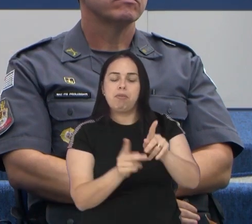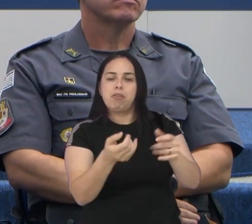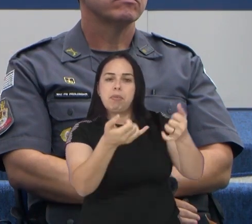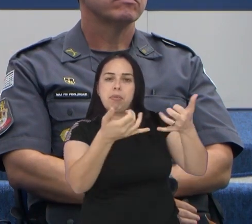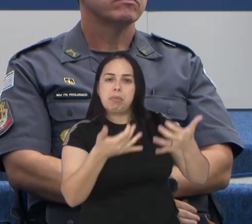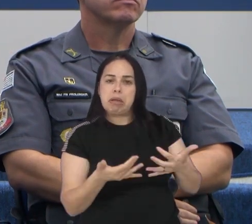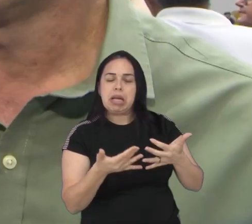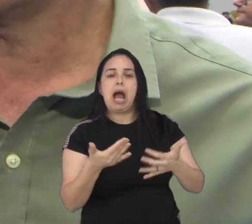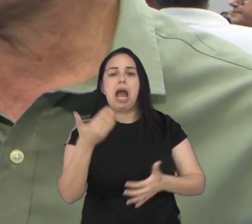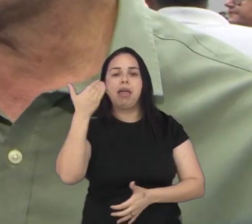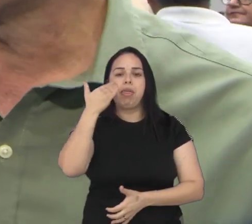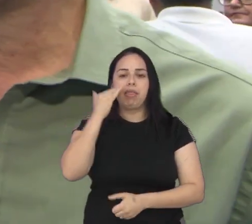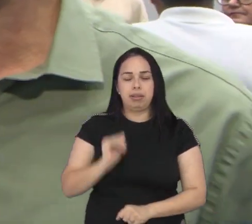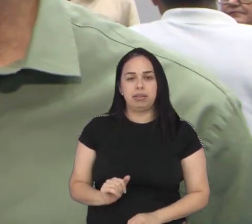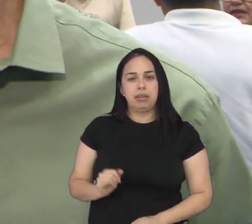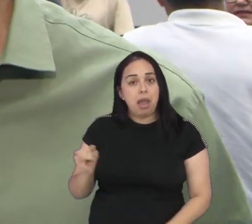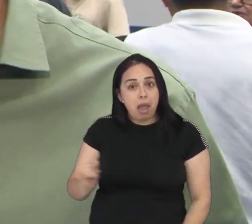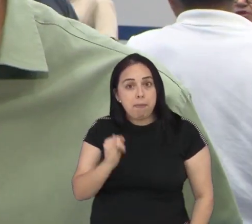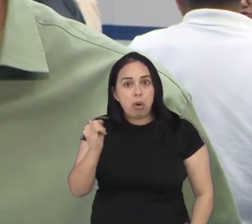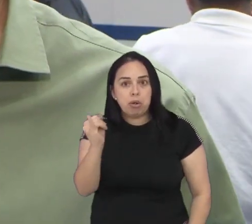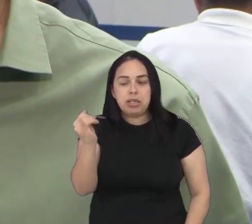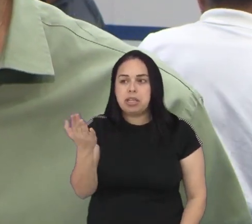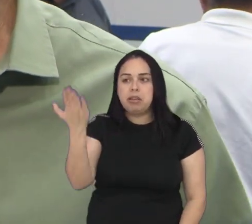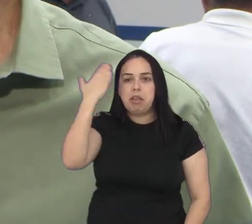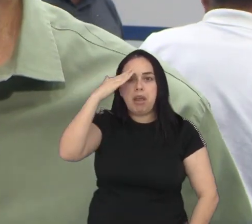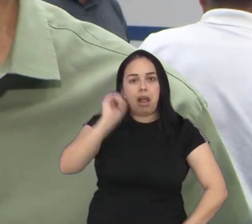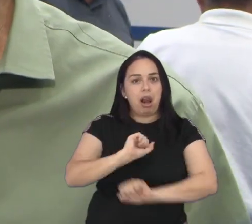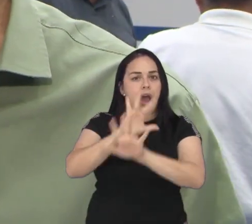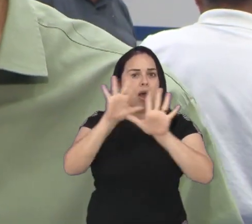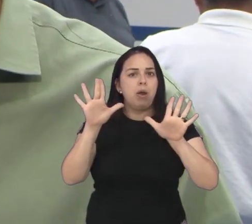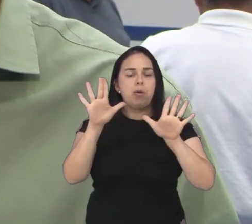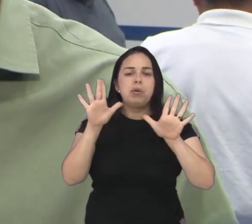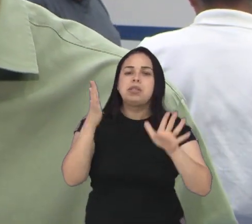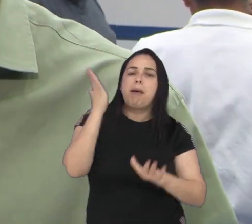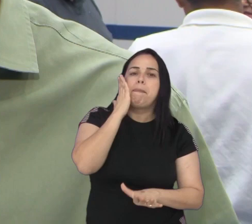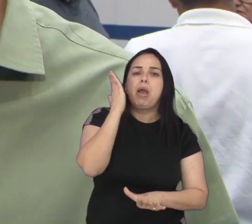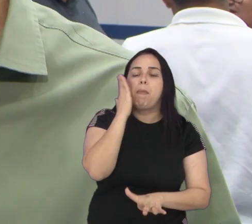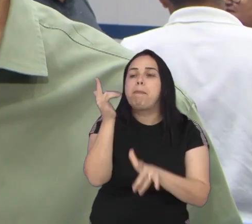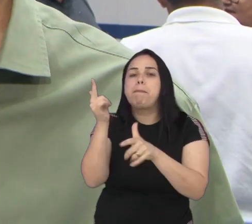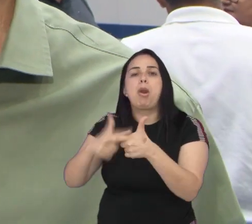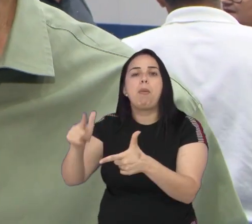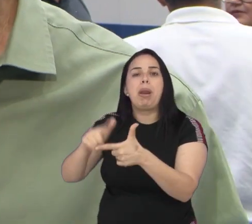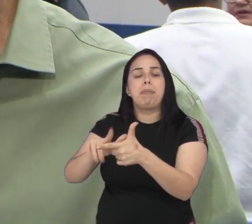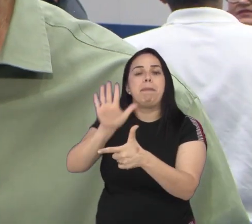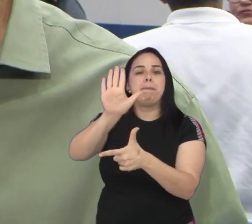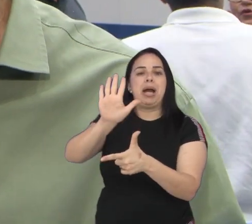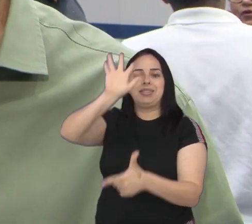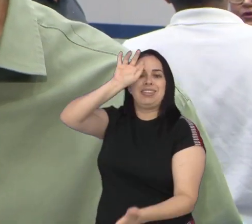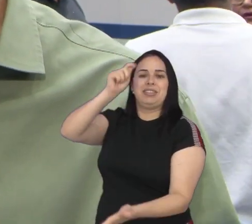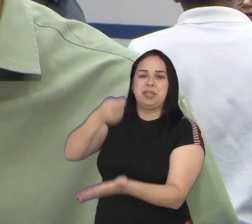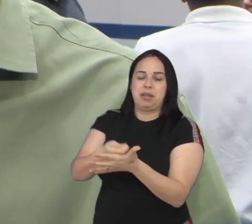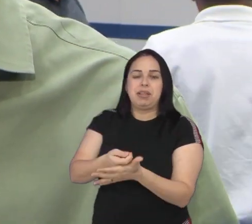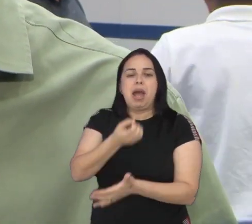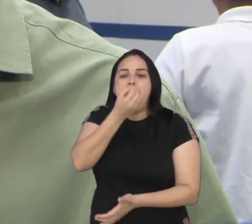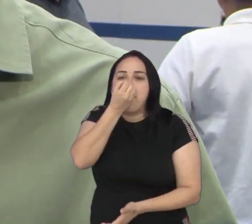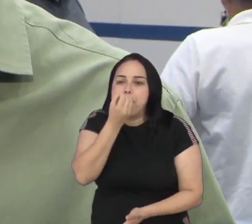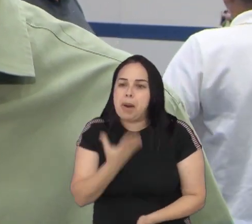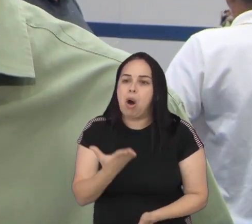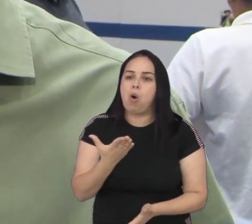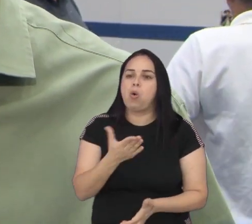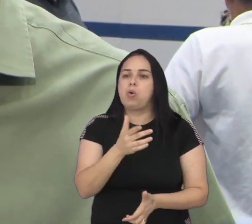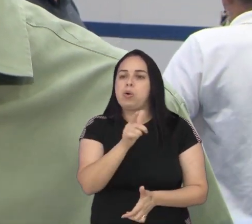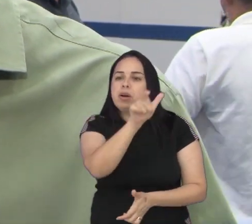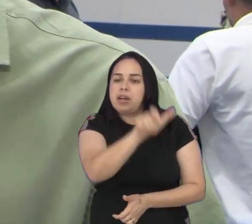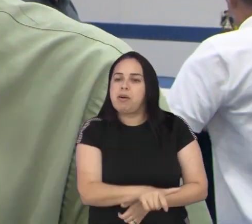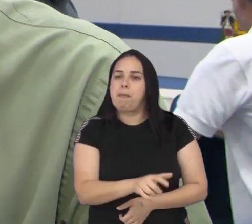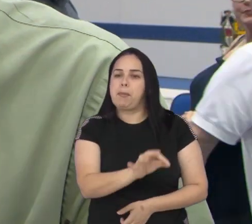da comunidade. Eu acho isso importante para a gente saber aonde está o problema e a gente poder levar soluções para as pessoas. Achei